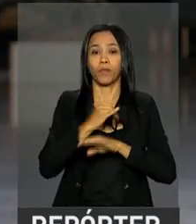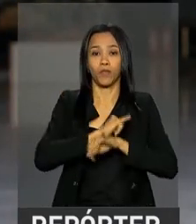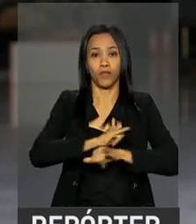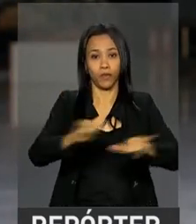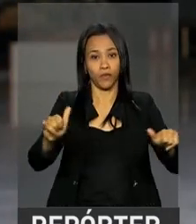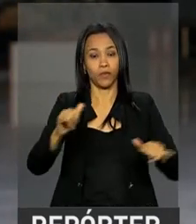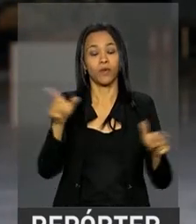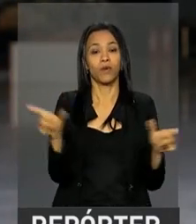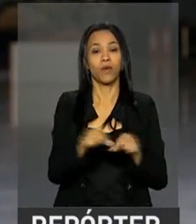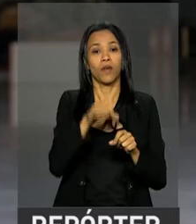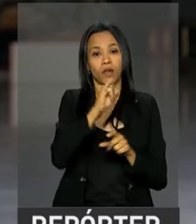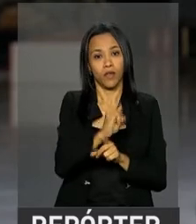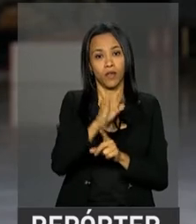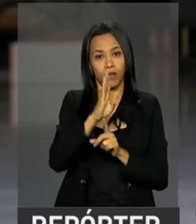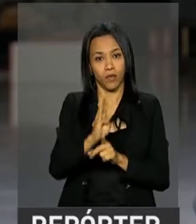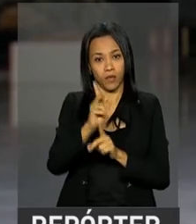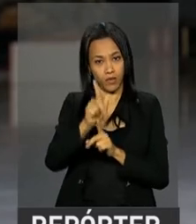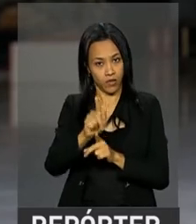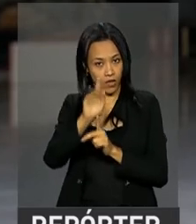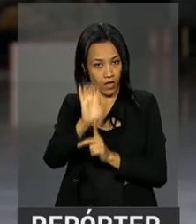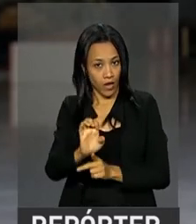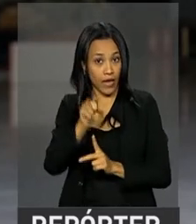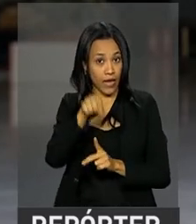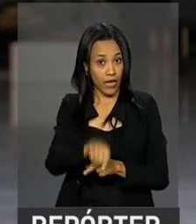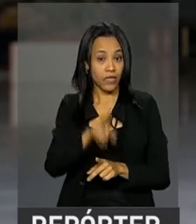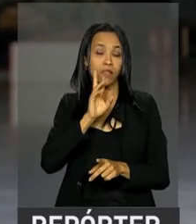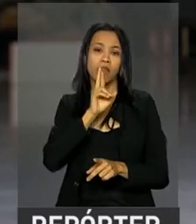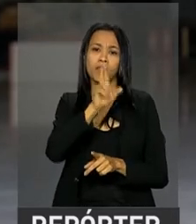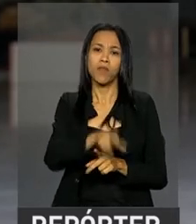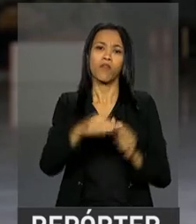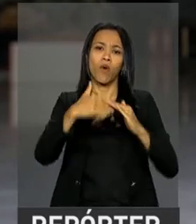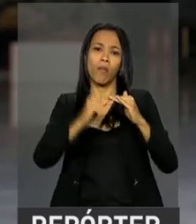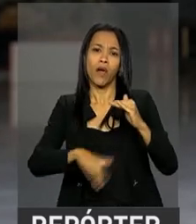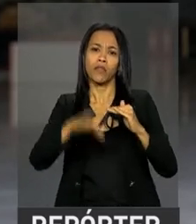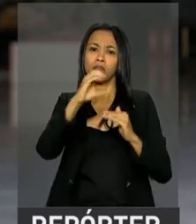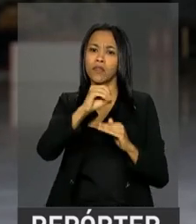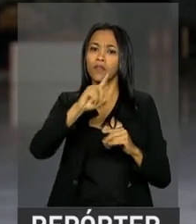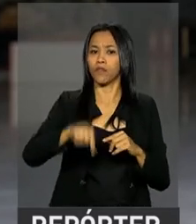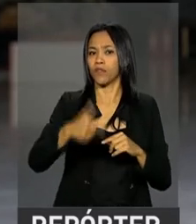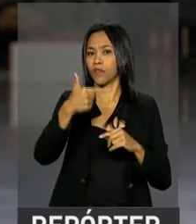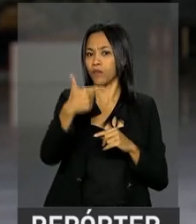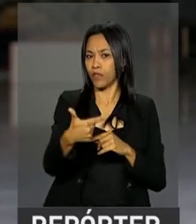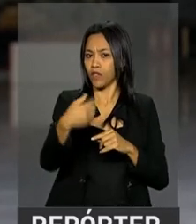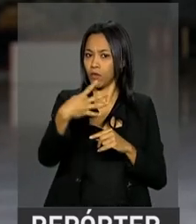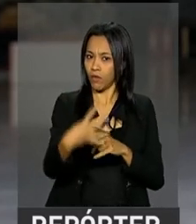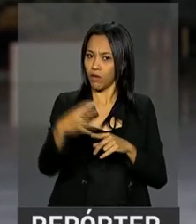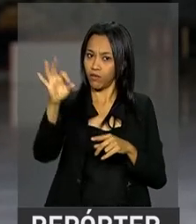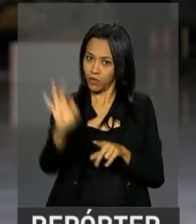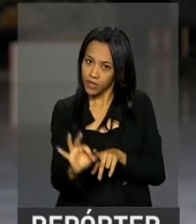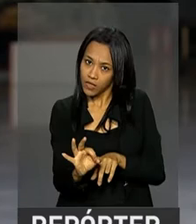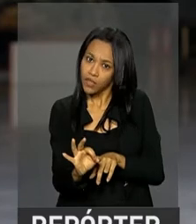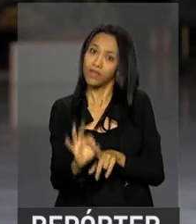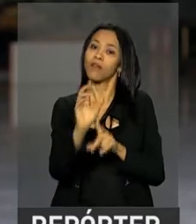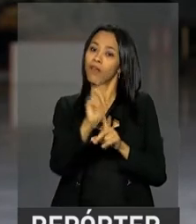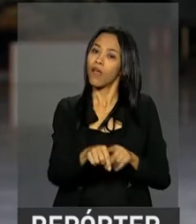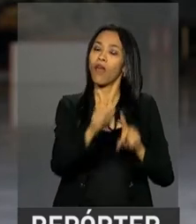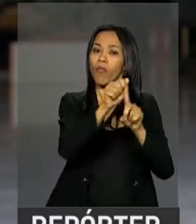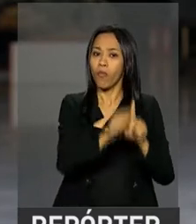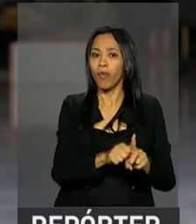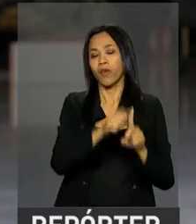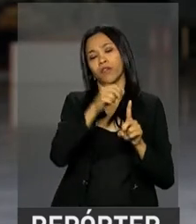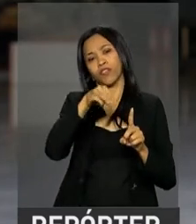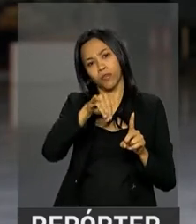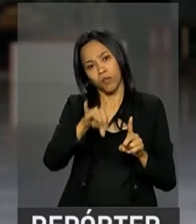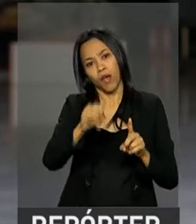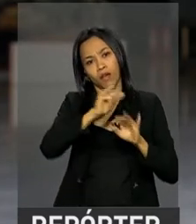manhã é esse dado esse resultado ficou abaixo do 0 24 por cento registrados em maio e é o